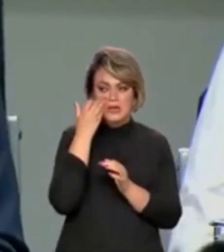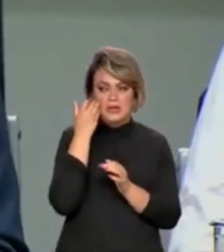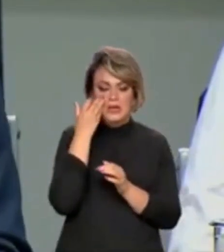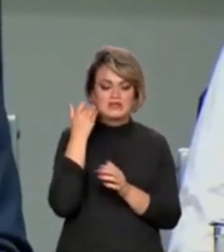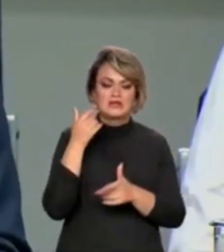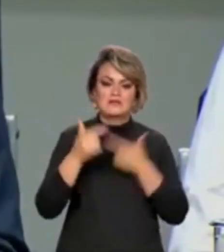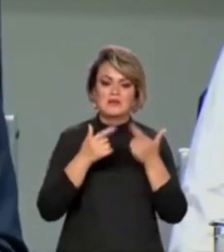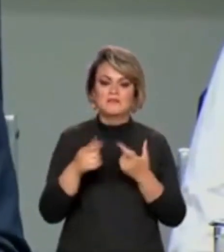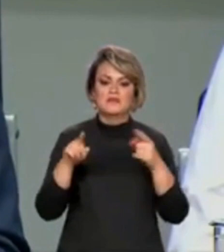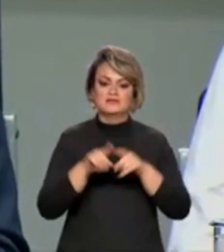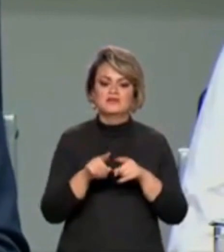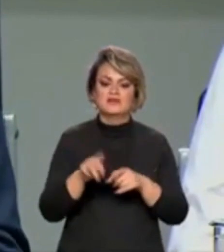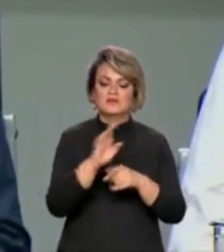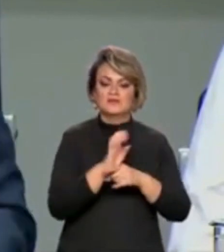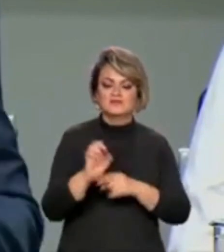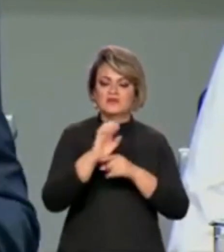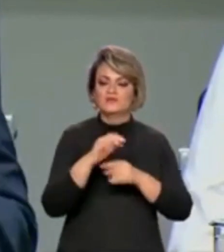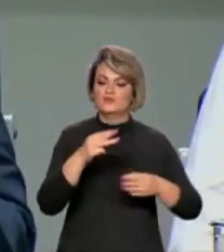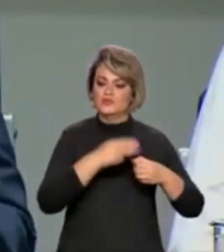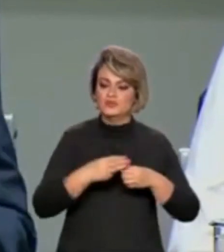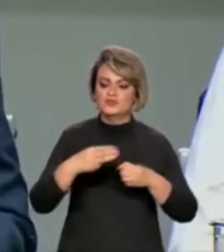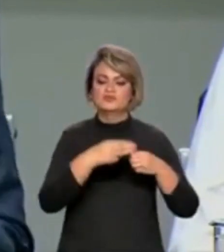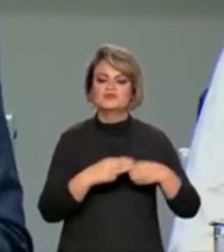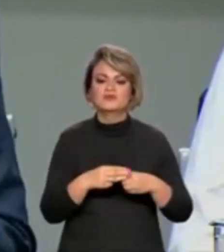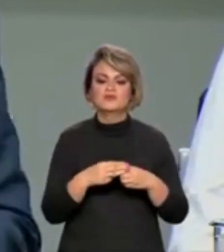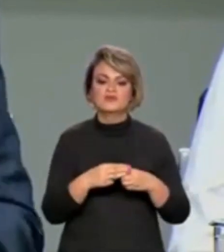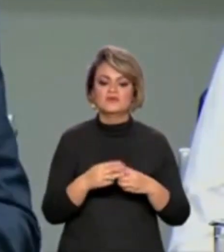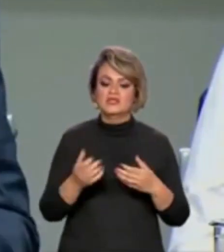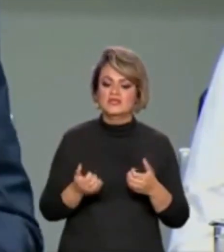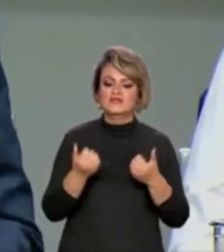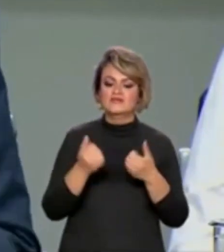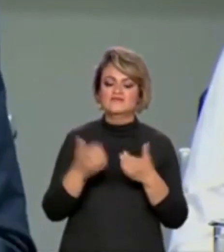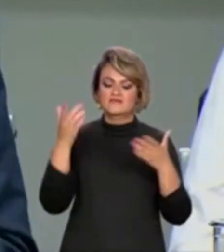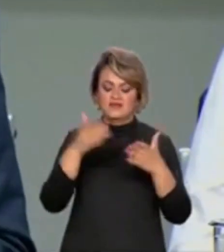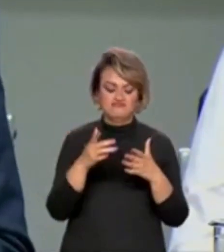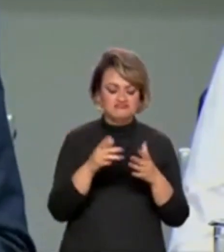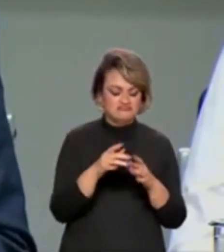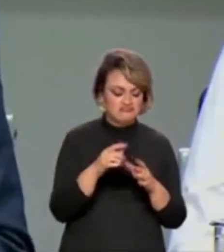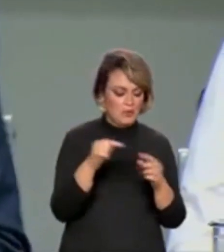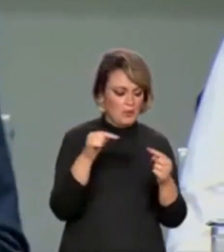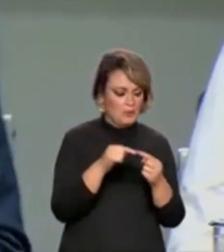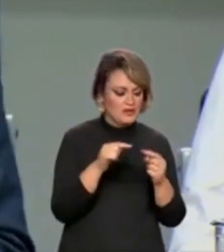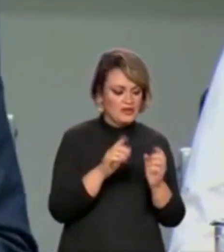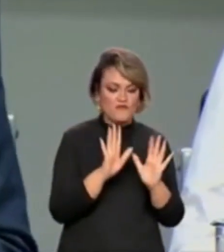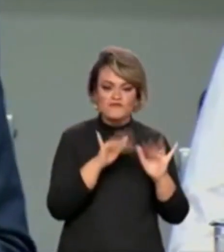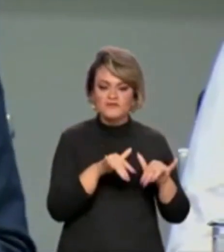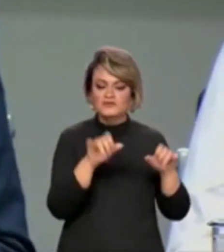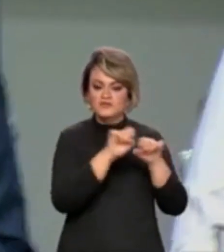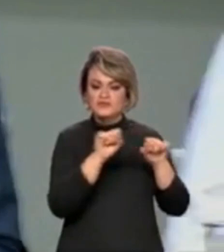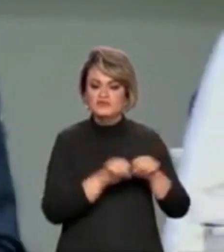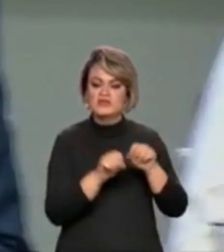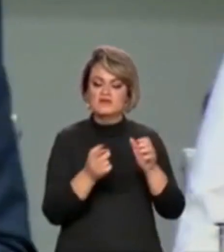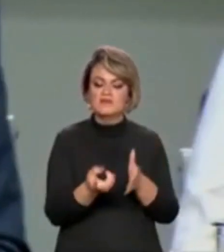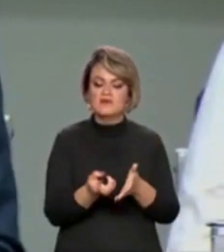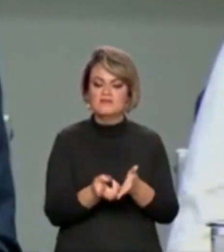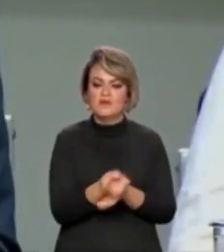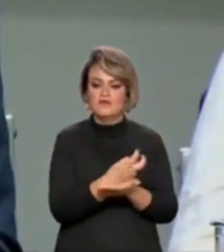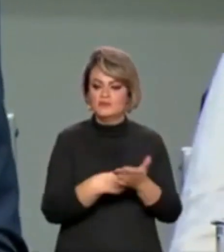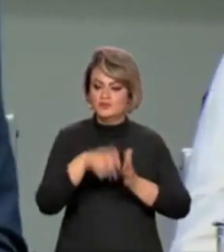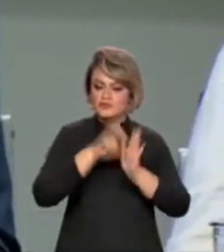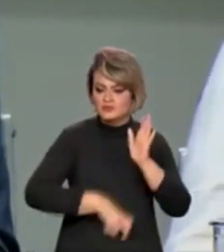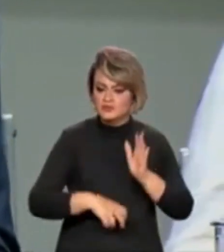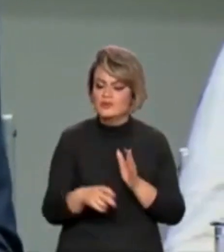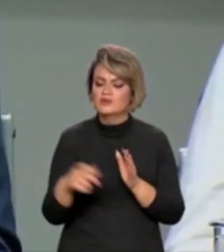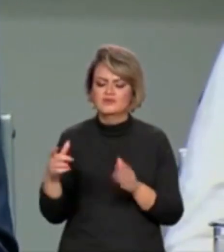em parceria com estados e municípios e que vão dar o contorno final do novo sistema tributário. Então